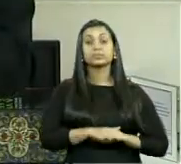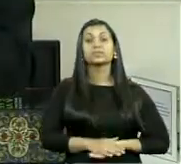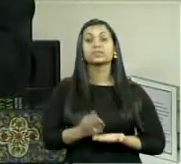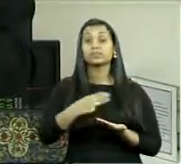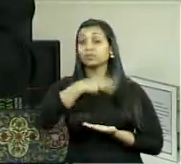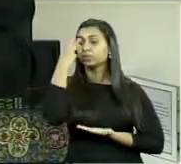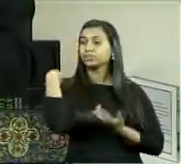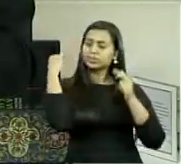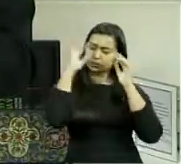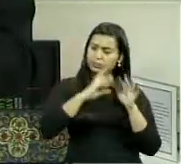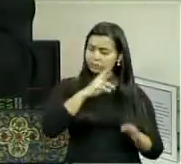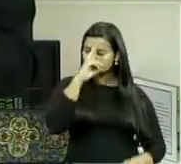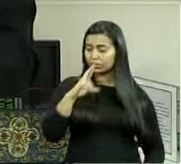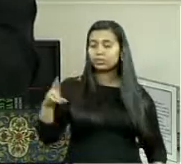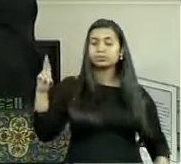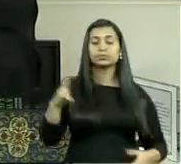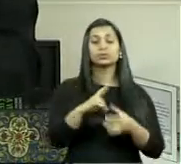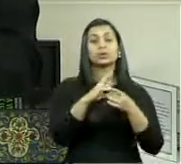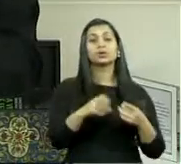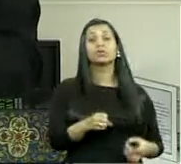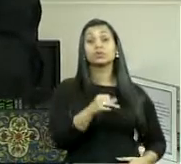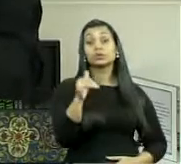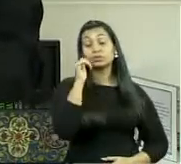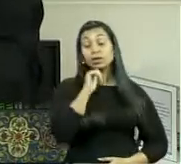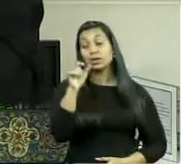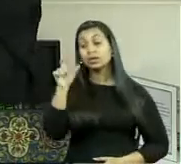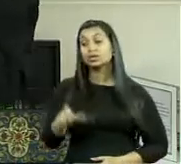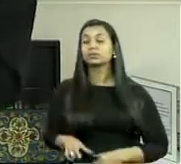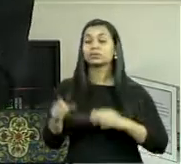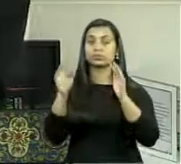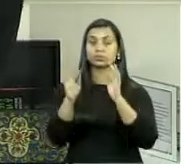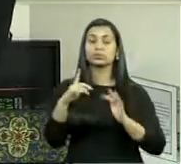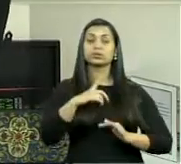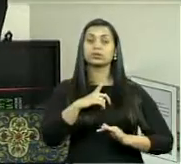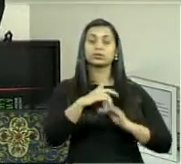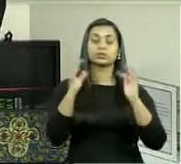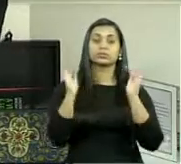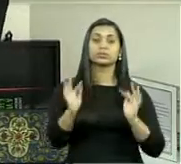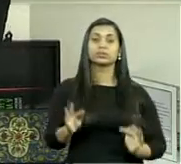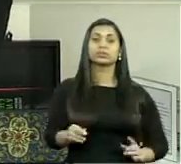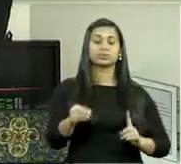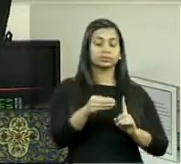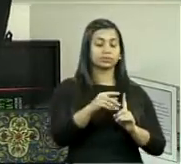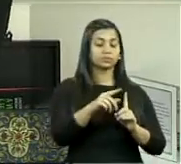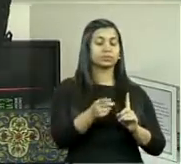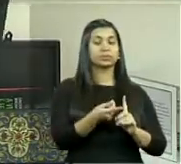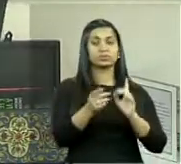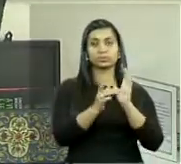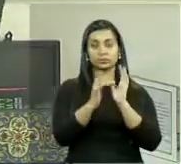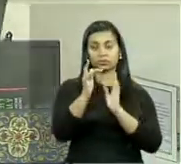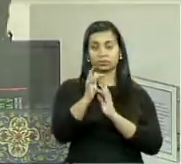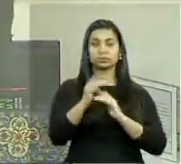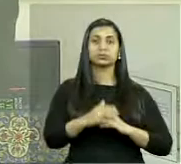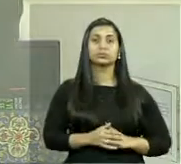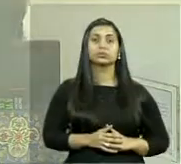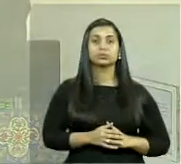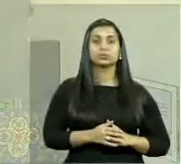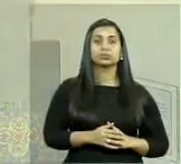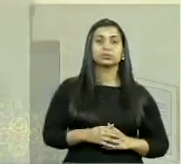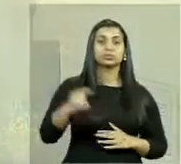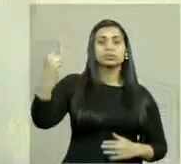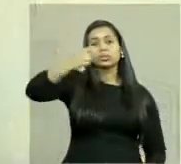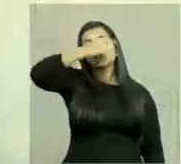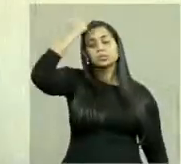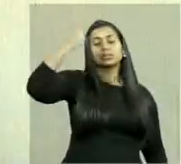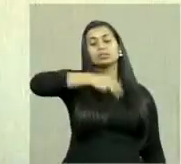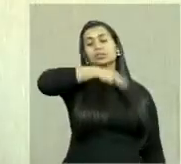Amém. Ave Maria, cheia de graça, o Senhor é convosco. Bendita sois vós entre as mulheres, e bendito é o fruto do vosso ventre,